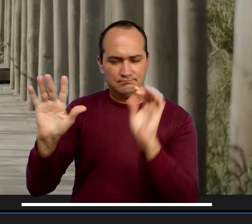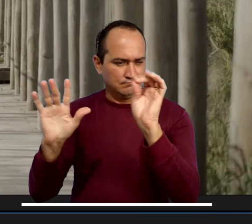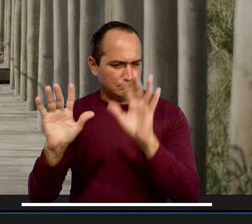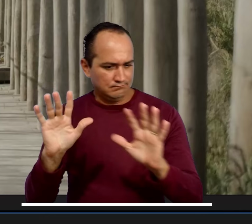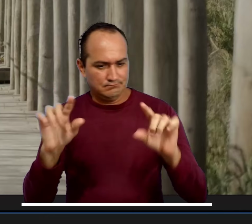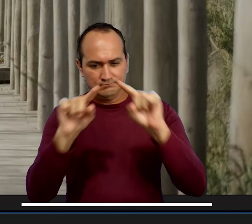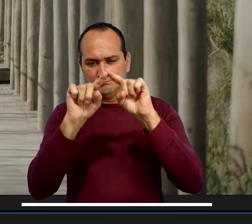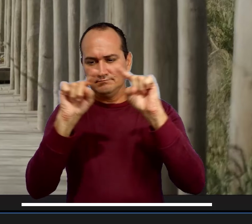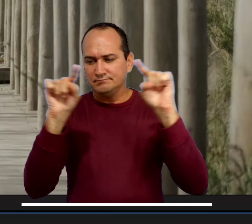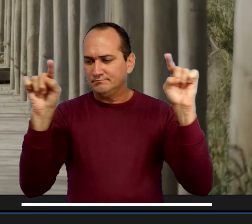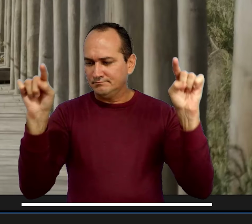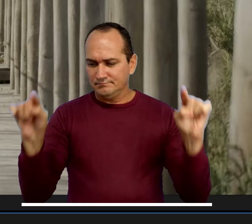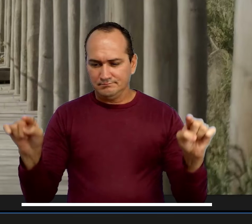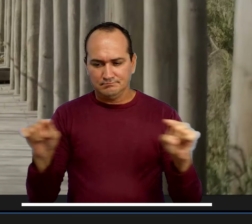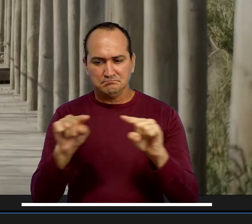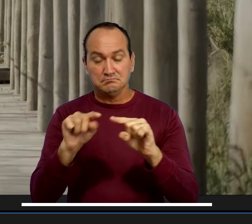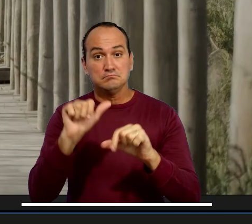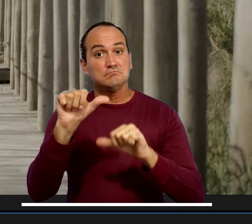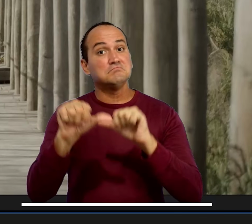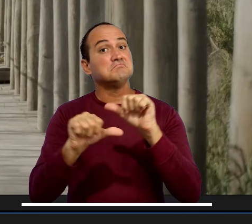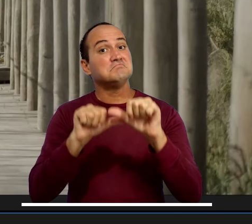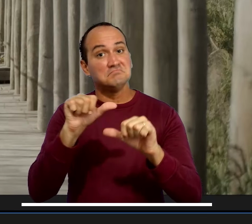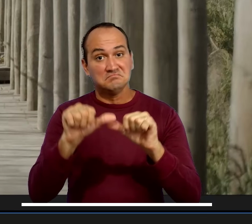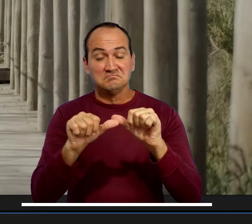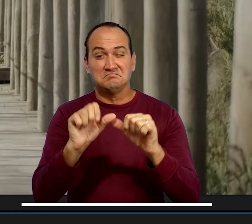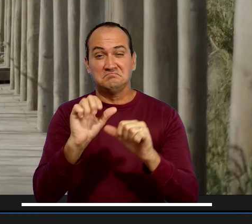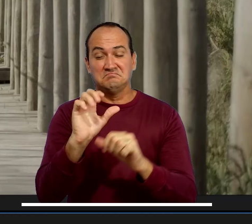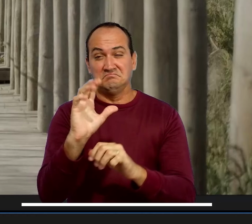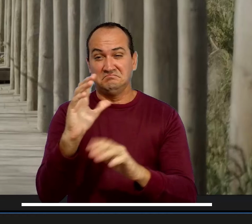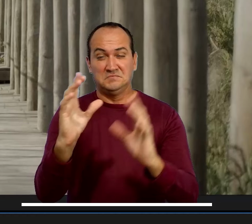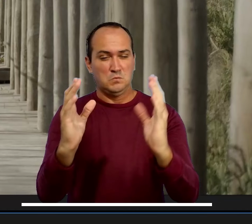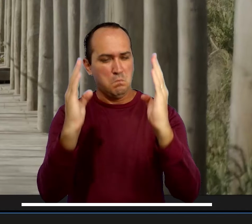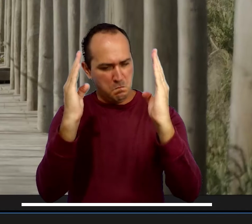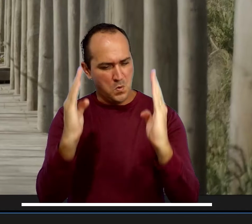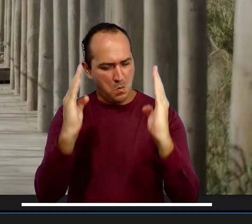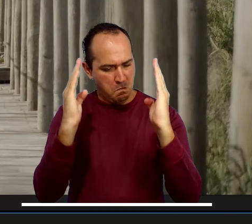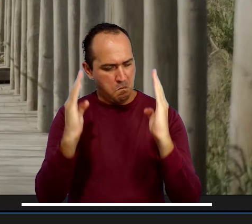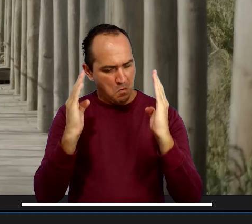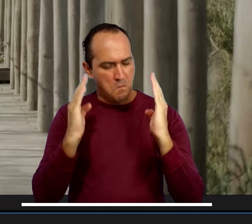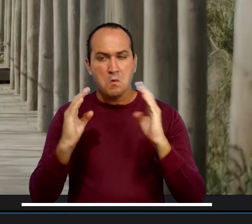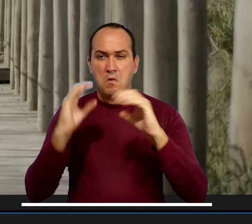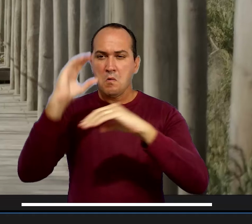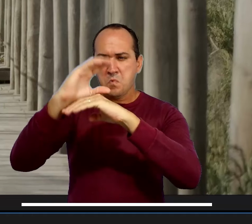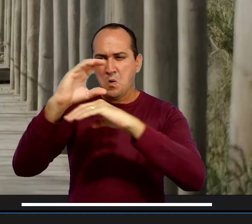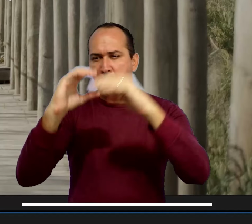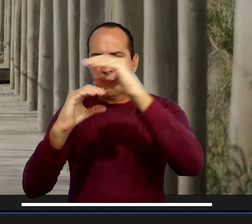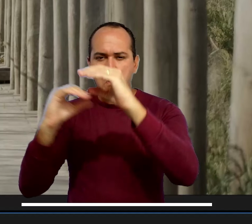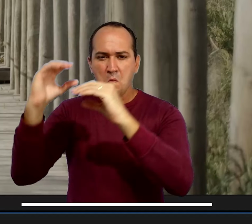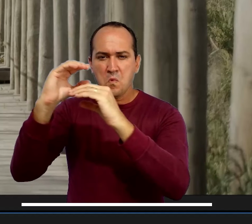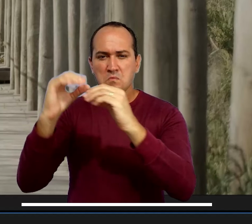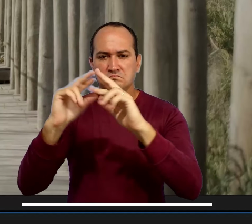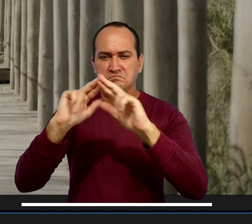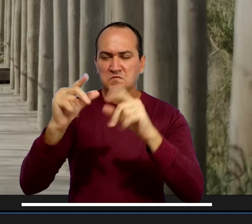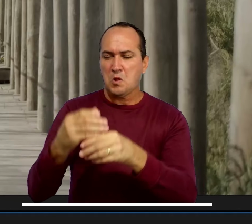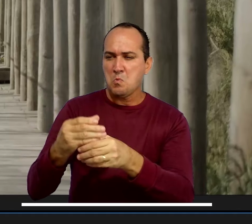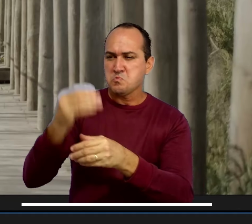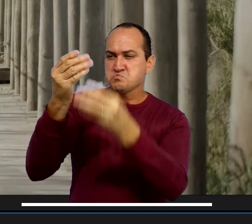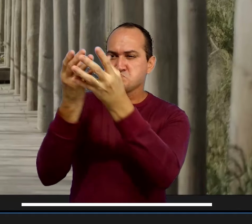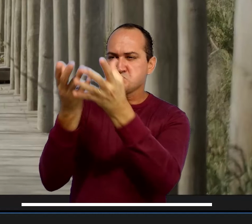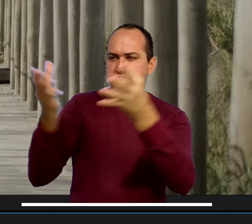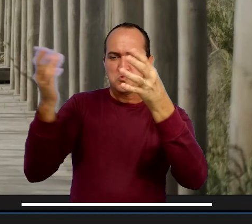é um cenário completamente modificado, com essas coisas aqui dessa arquitetura bem estranha, mas enfim, é